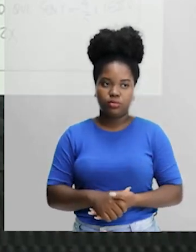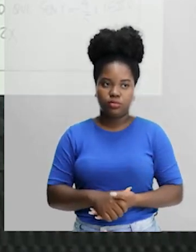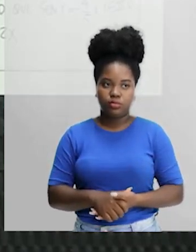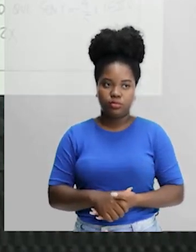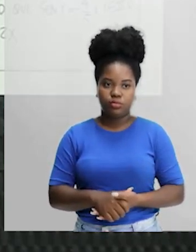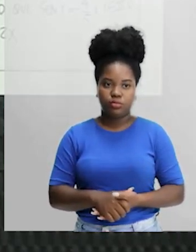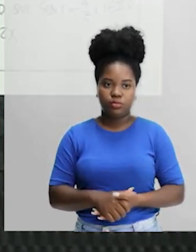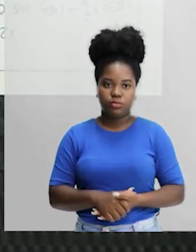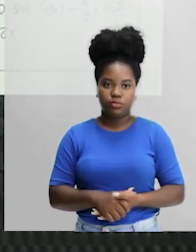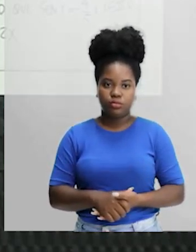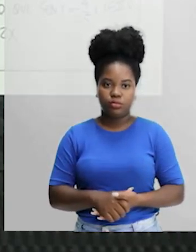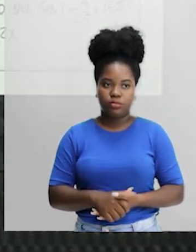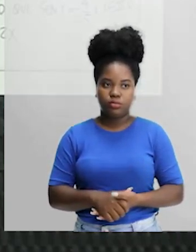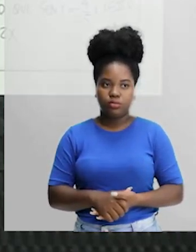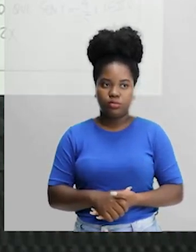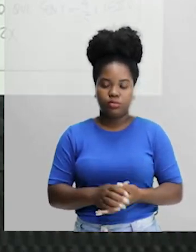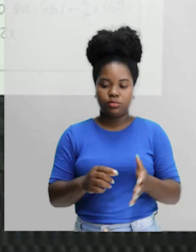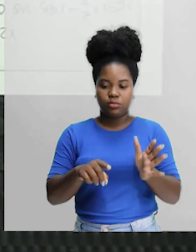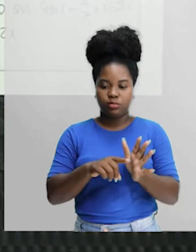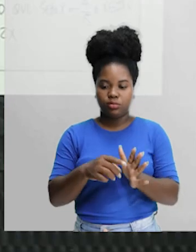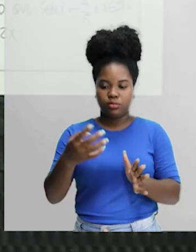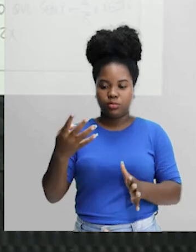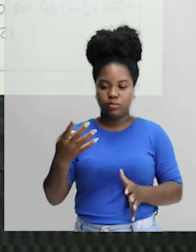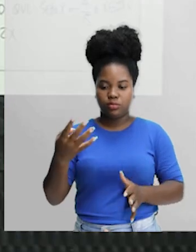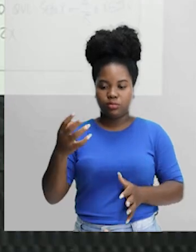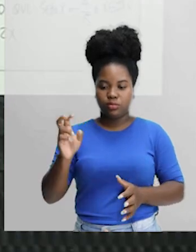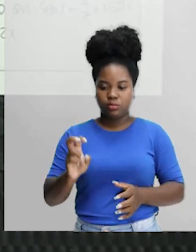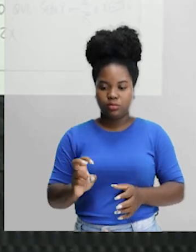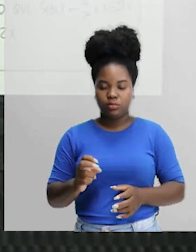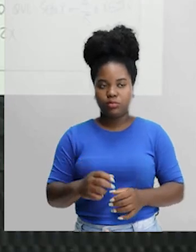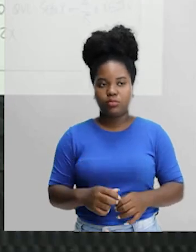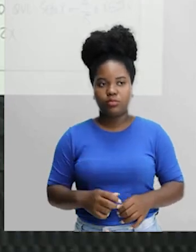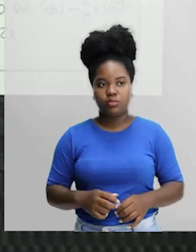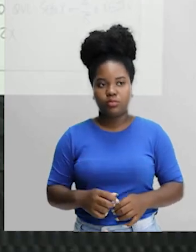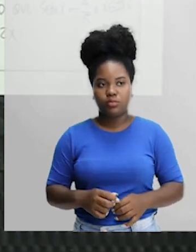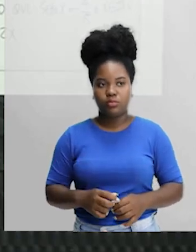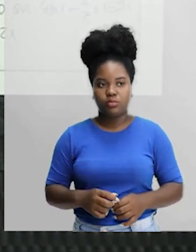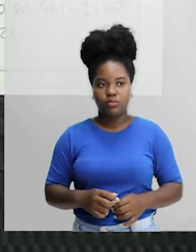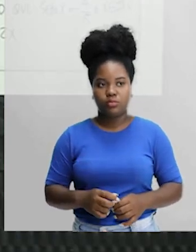Então, você tem que o seno de x é menos 4 sobre 5.